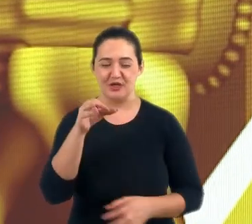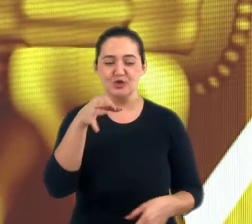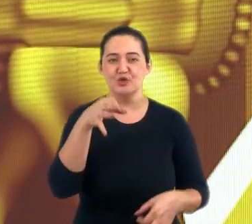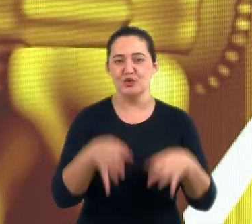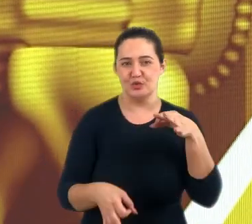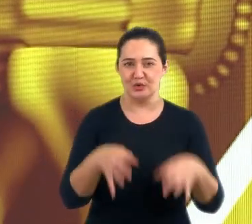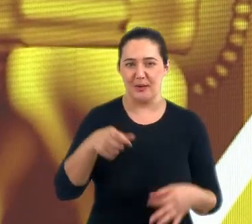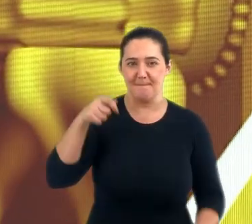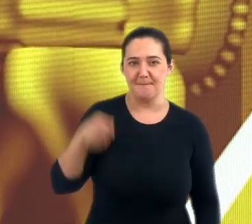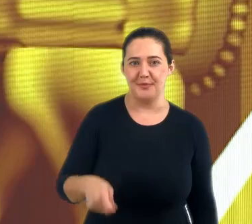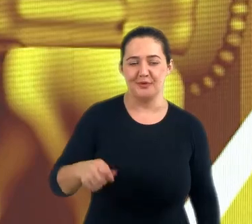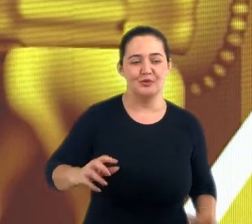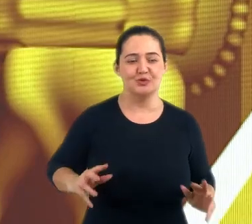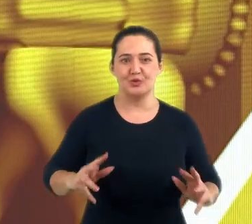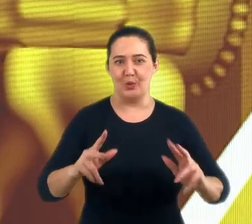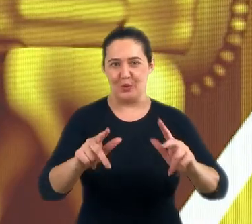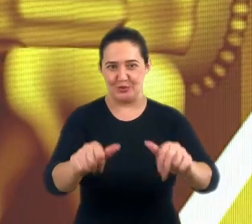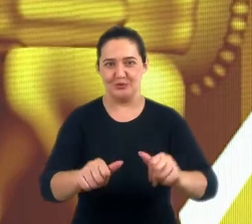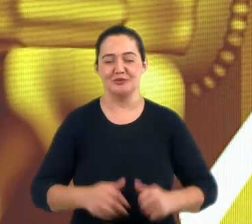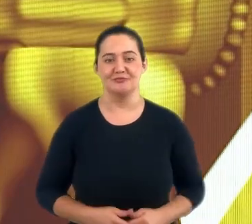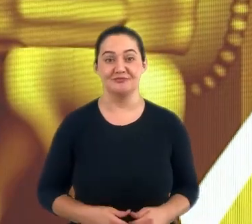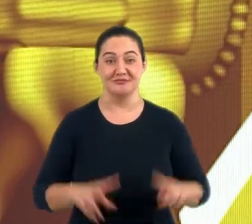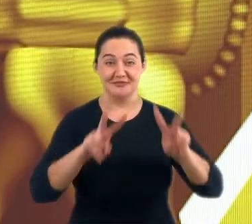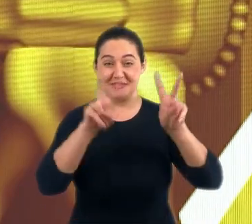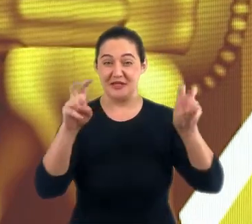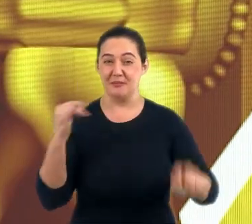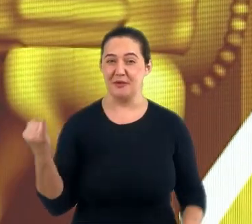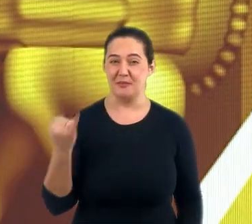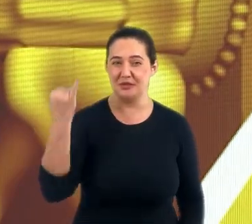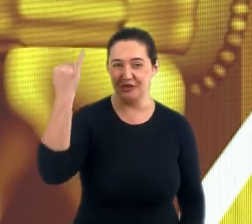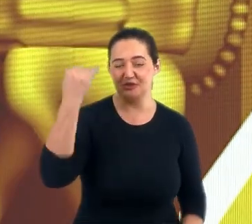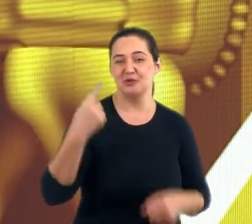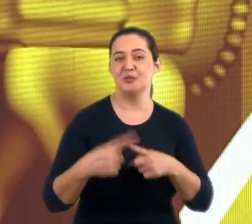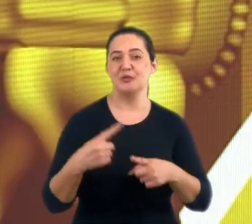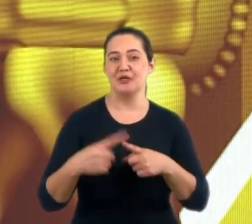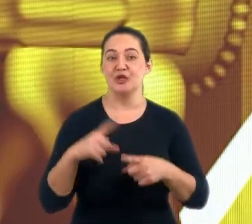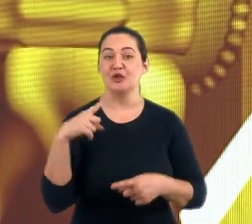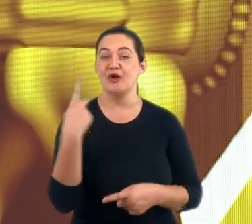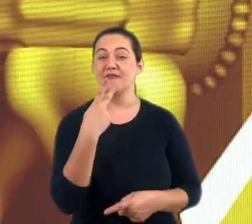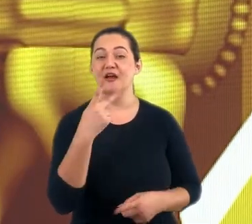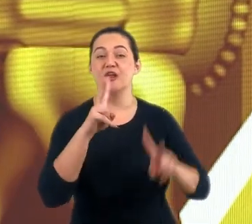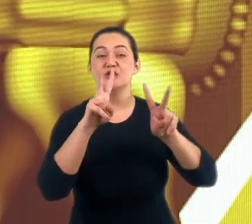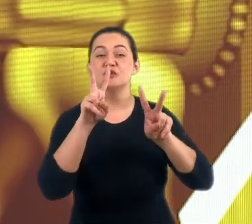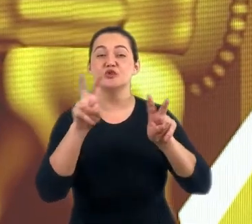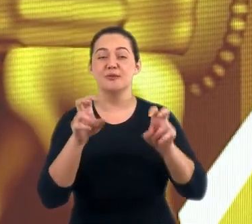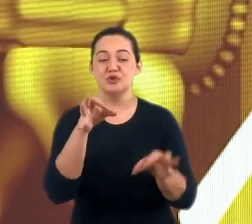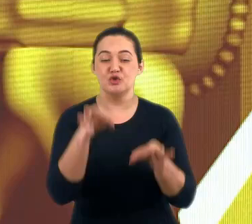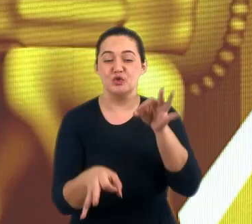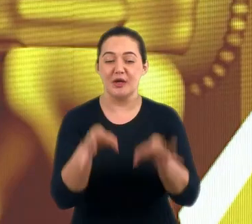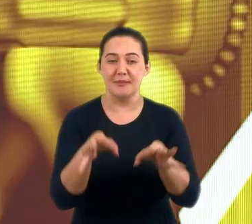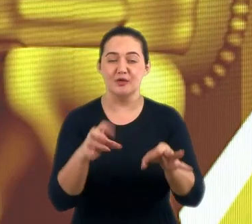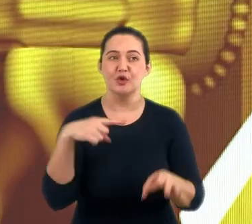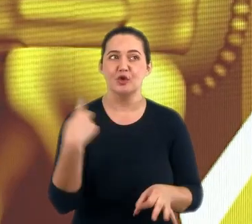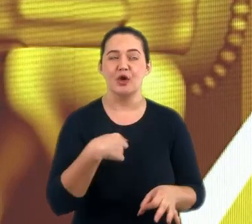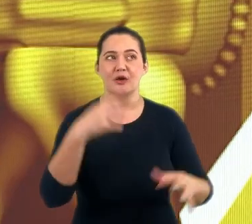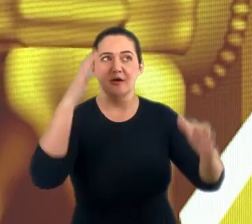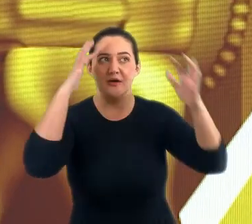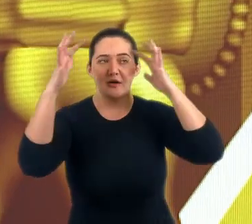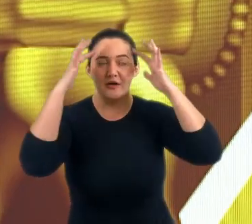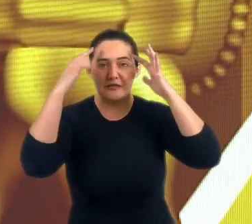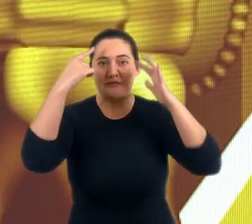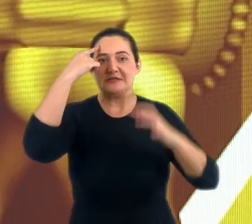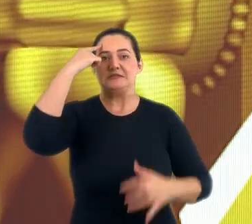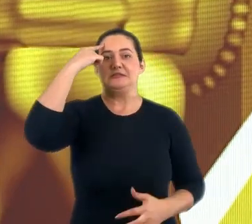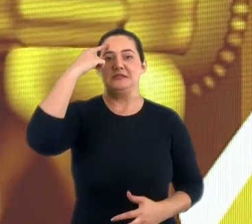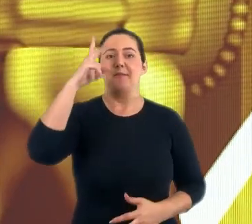nós. E esta é uma temática muito importante porque quando falamos em julgamento, automaticamente a nossa mente é levada para a